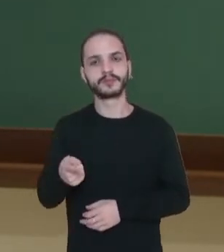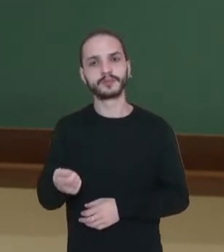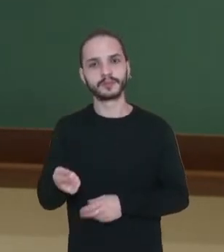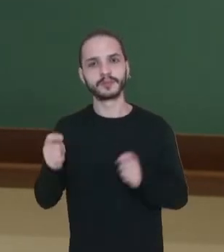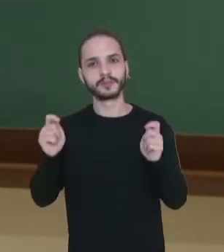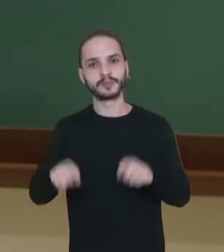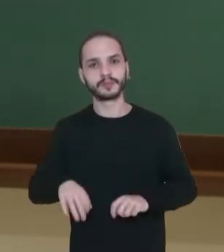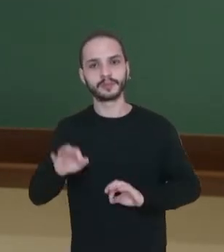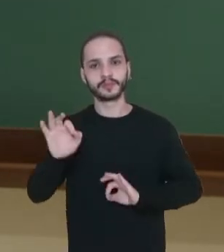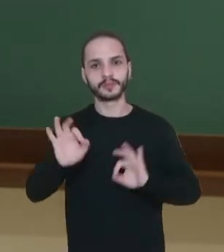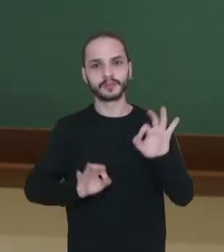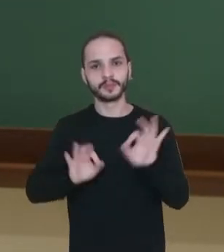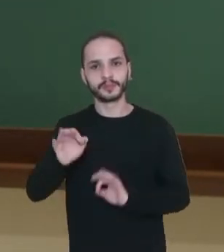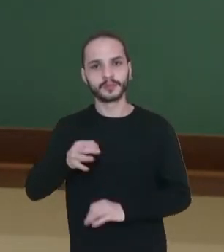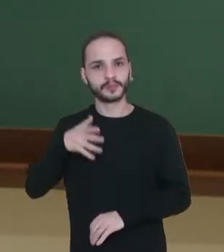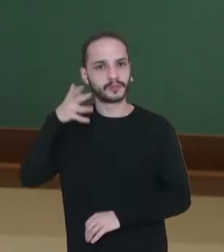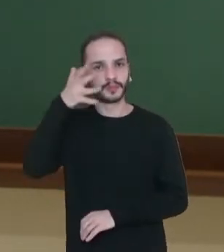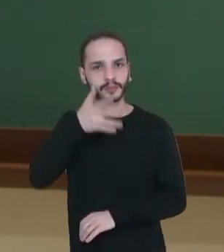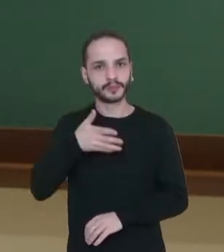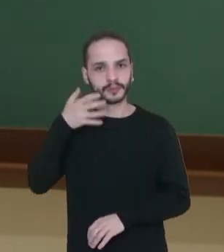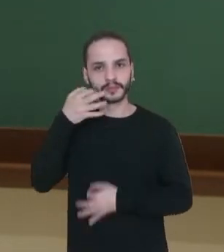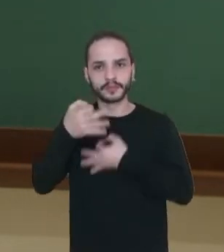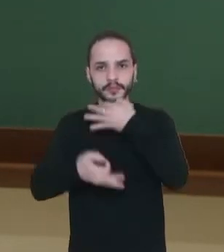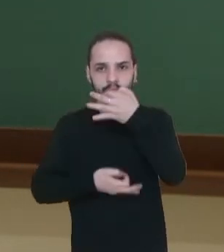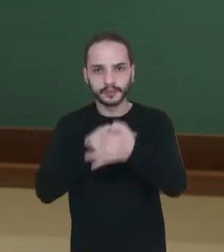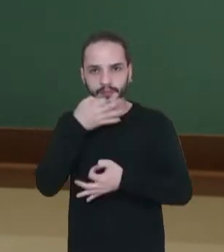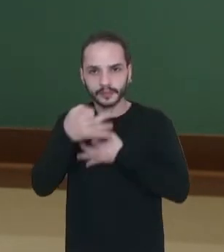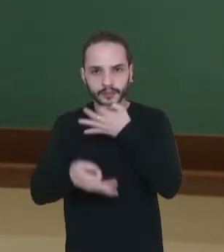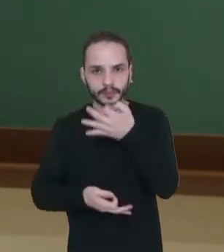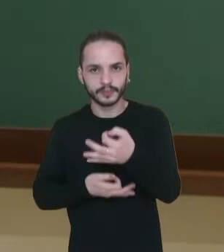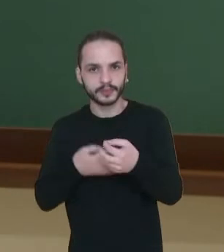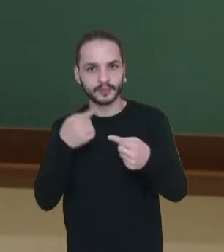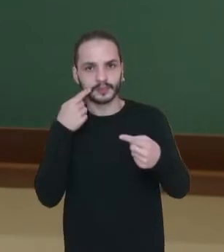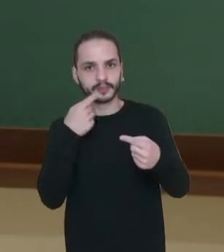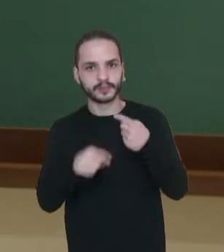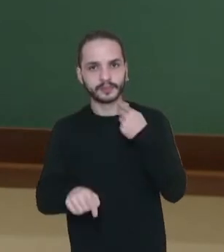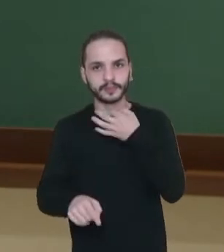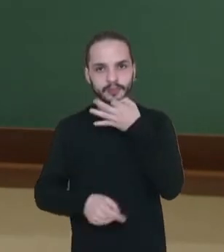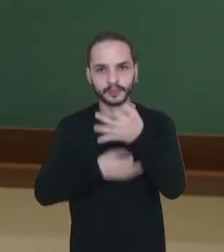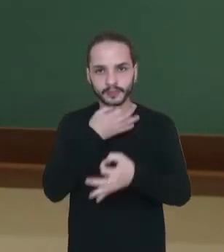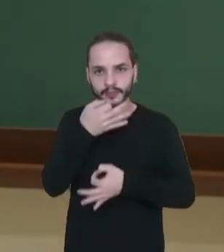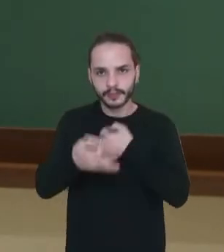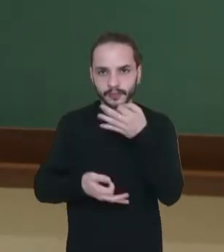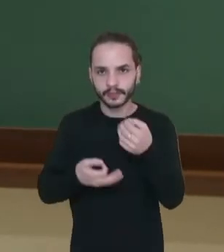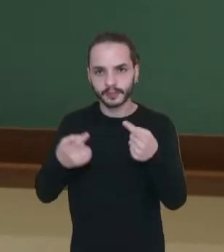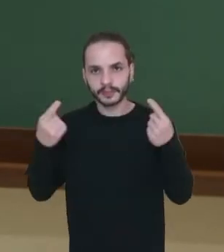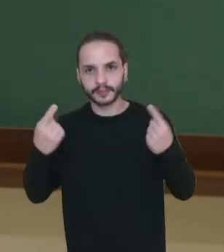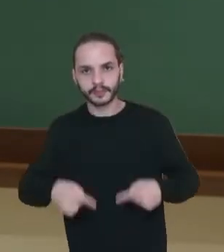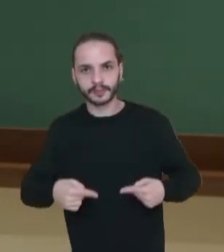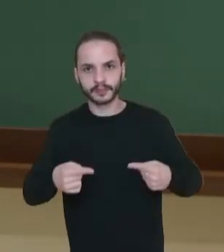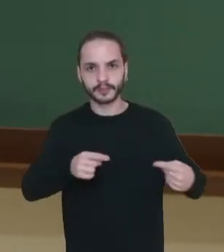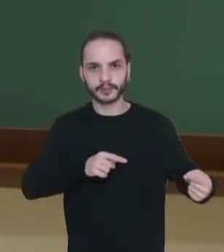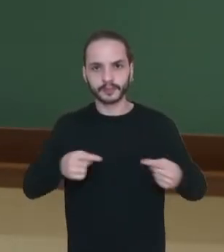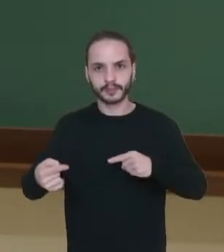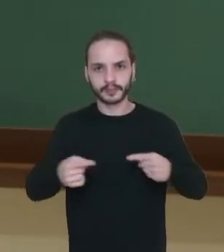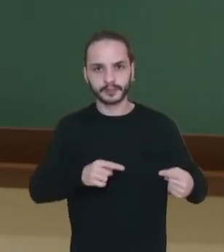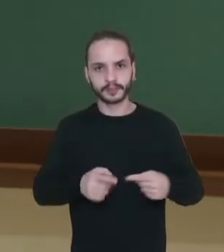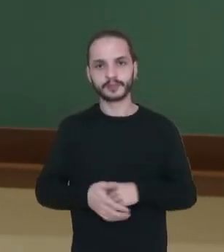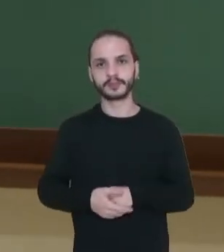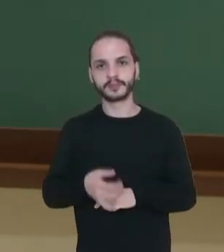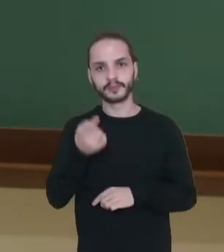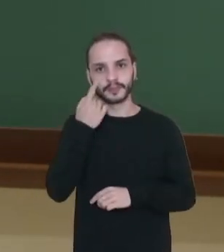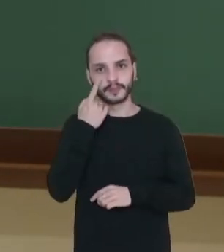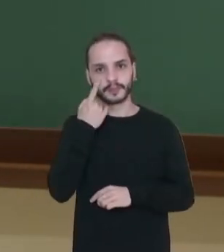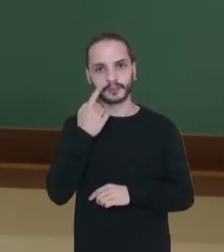discursos, né, de argumentos e os contra-argumentos, com isso enriquecendo o repertório linguístico de vocês, certo? Então vejamos aqui,